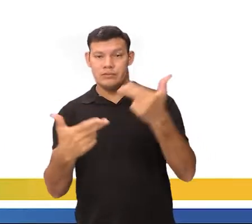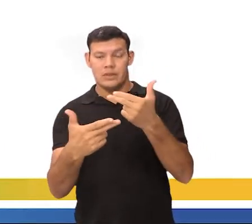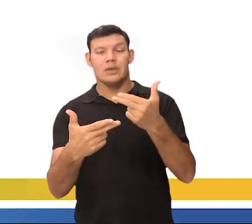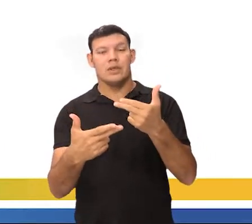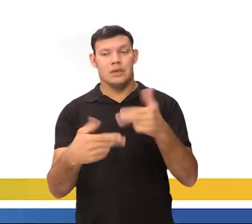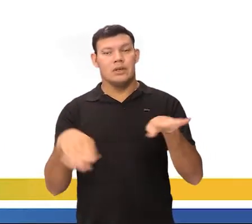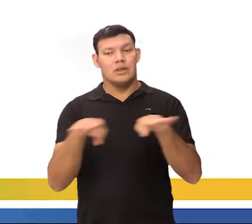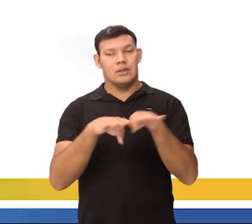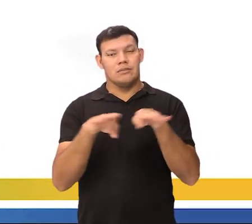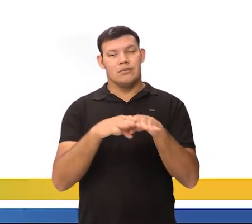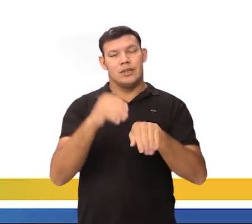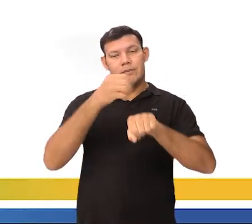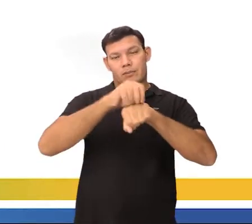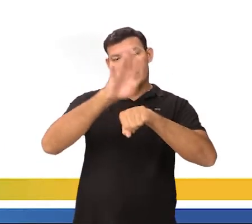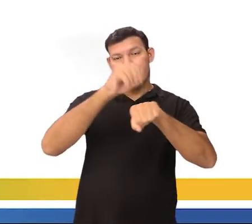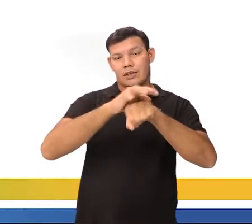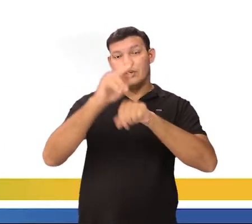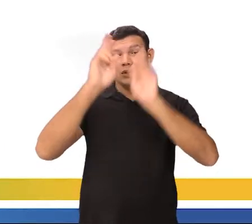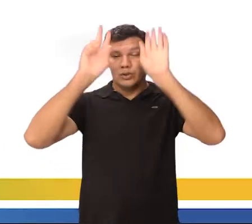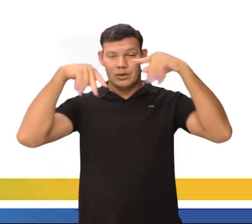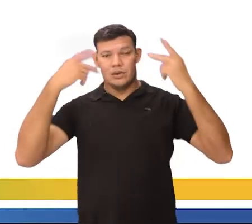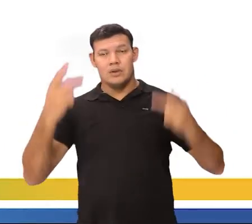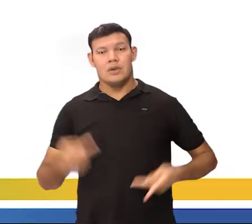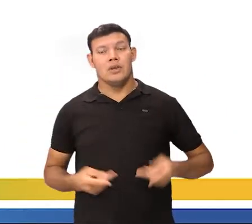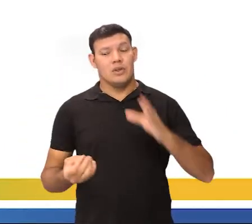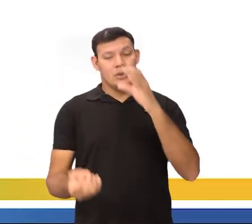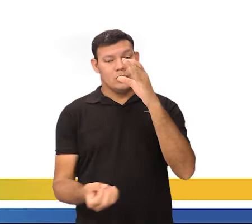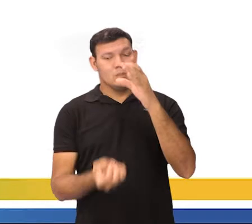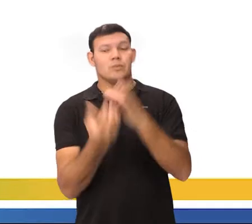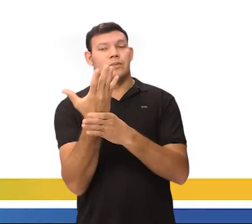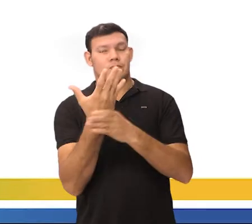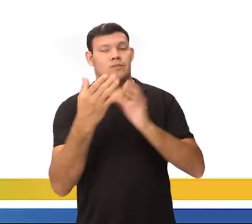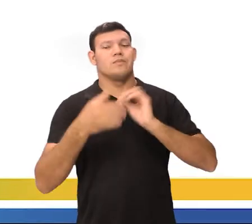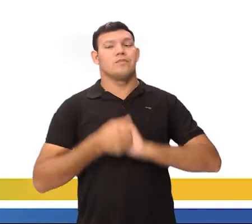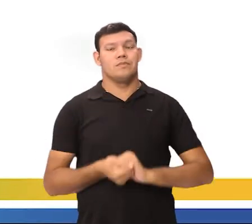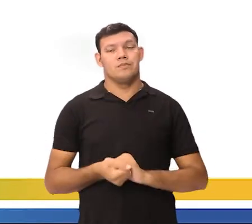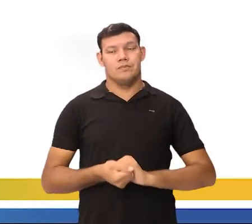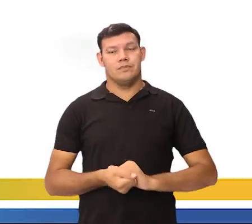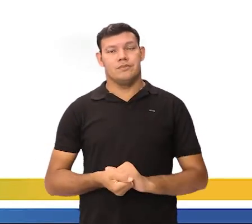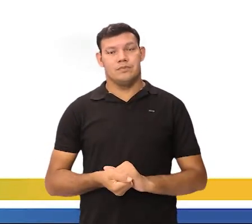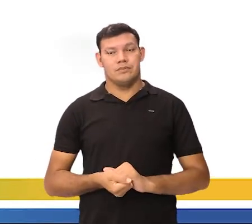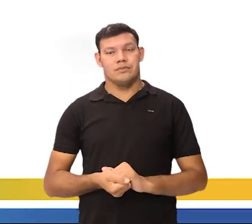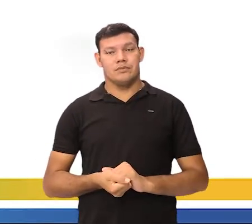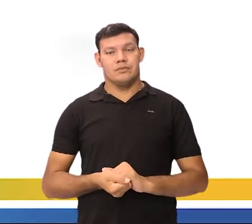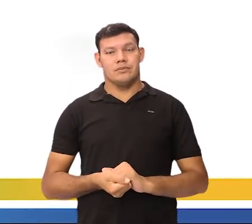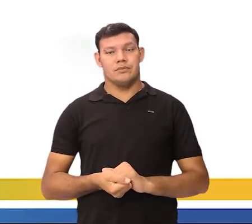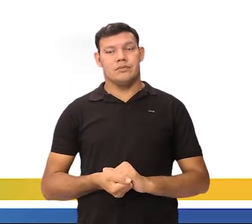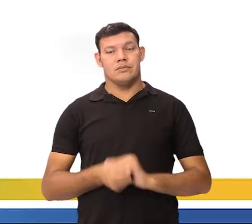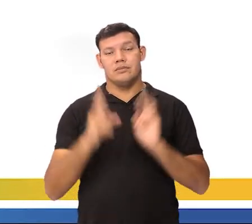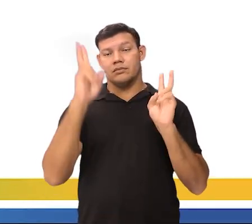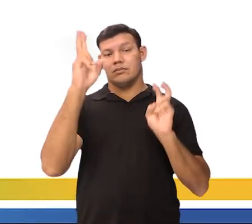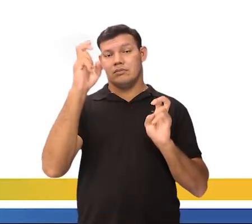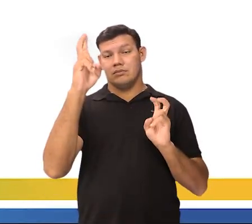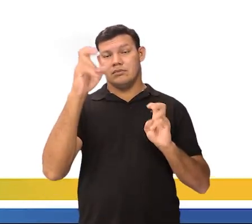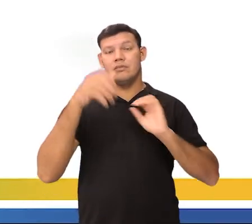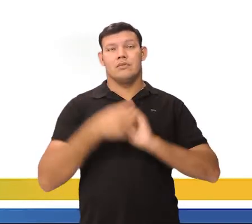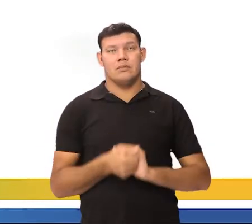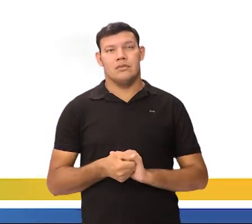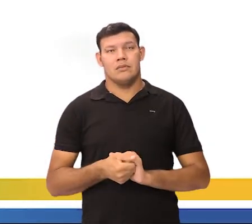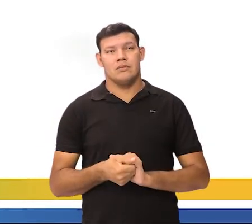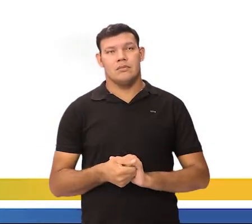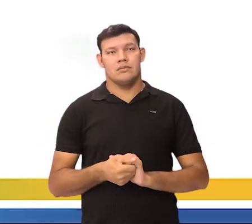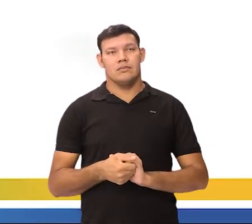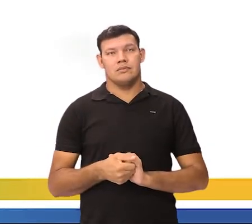homem fez ou pensou desde seu primeiro aparecimento sobre a Terra. E aí é uma citação de Peter